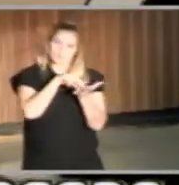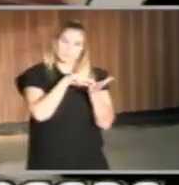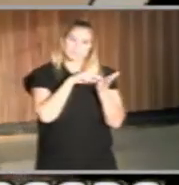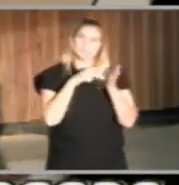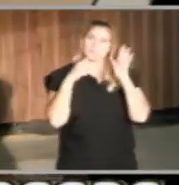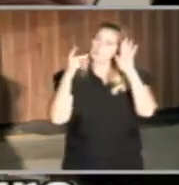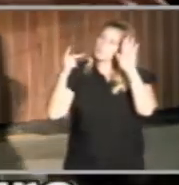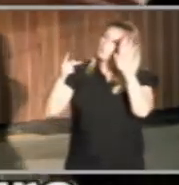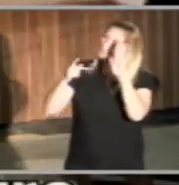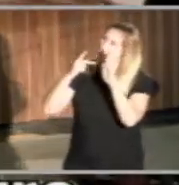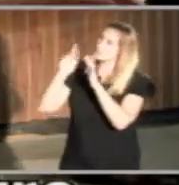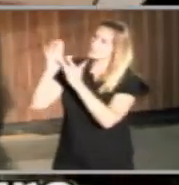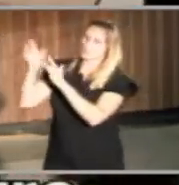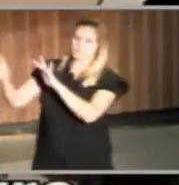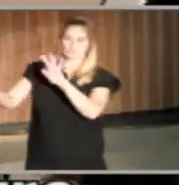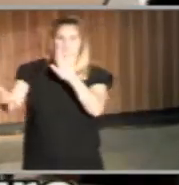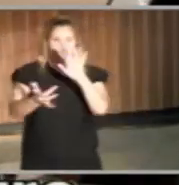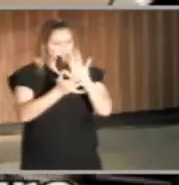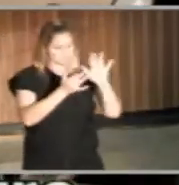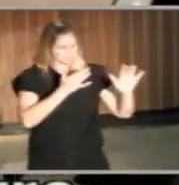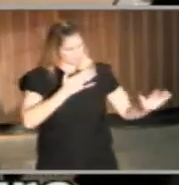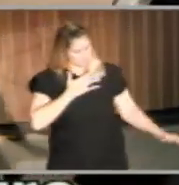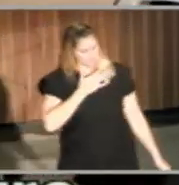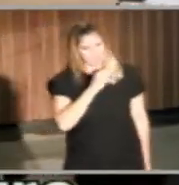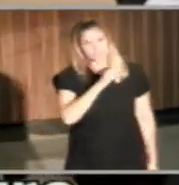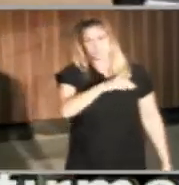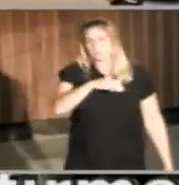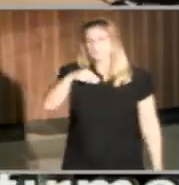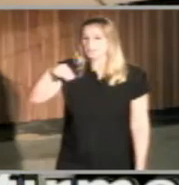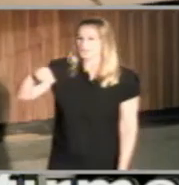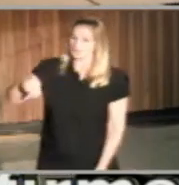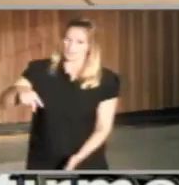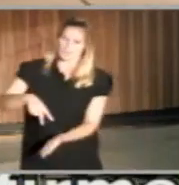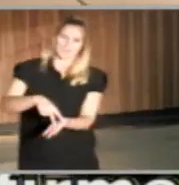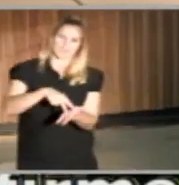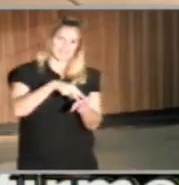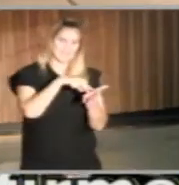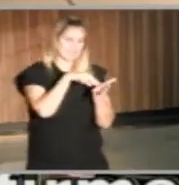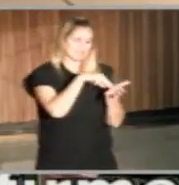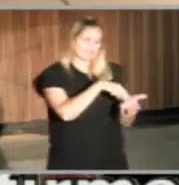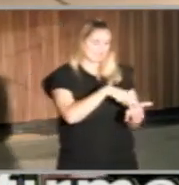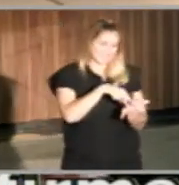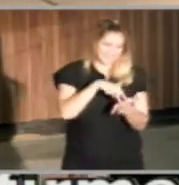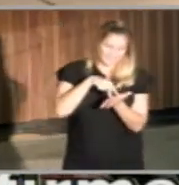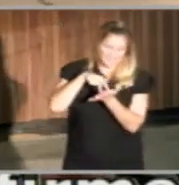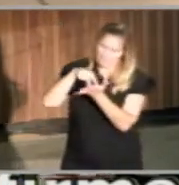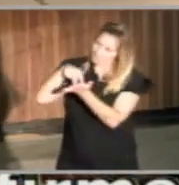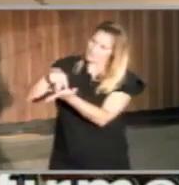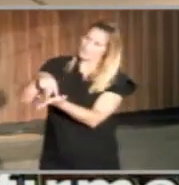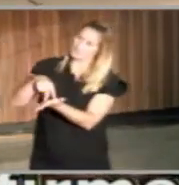Firme nas promessas de Jesus, meu Mestre.